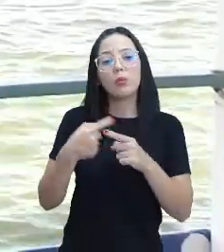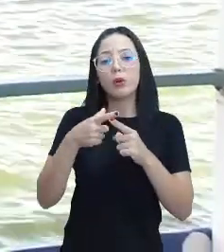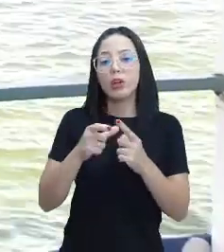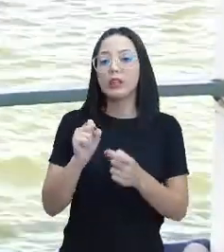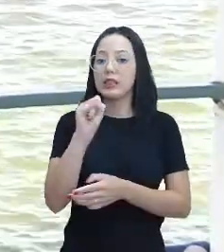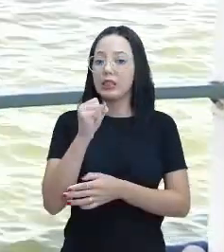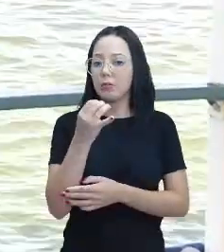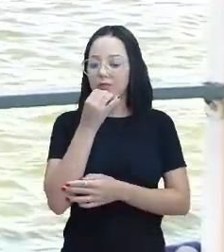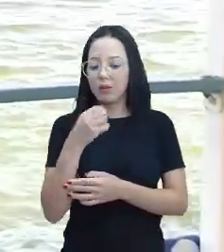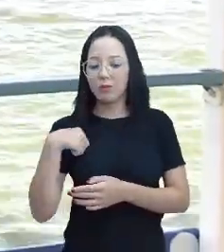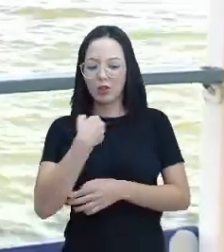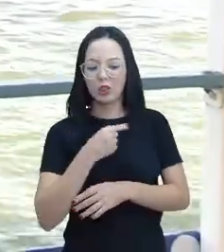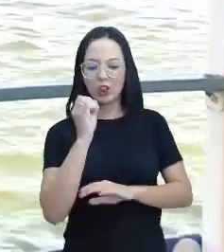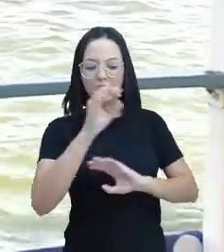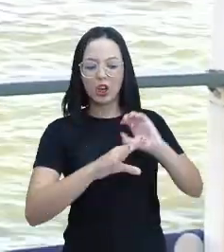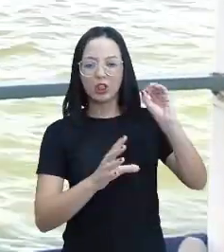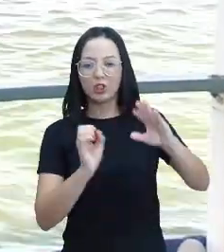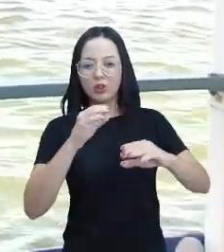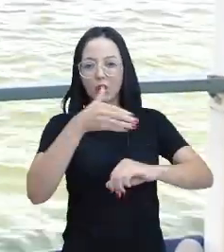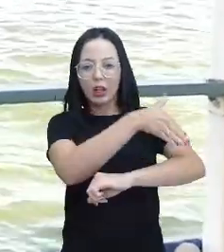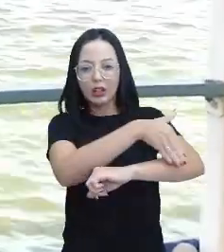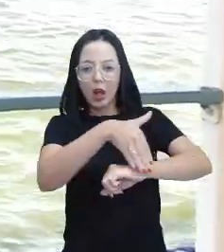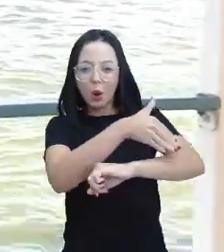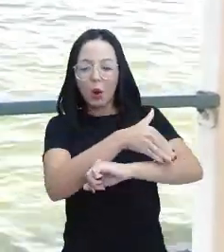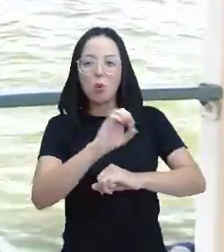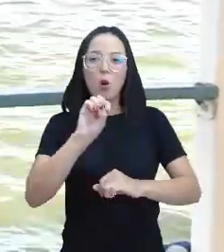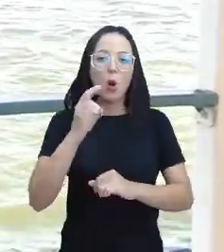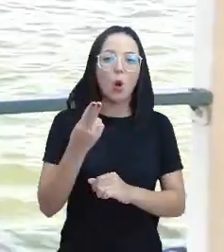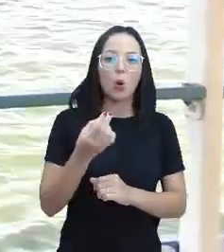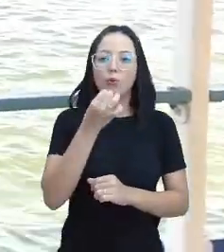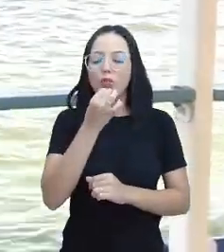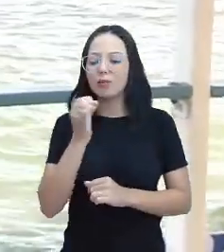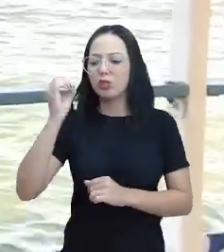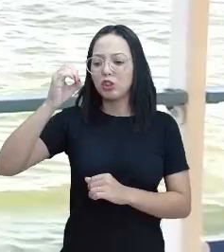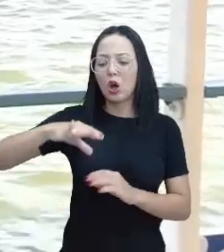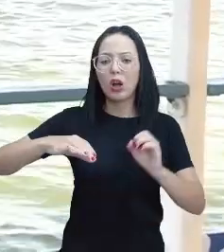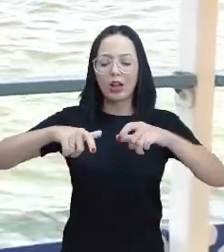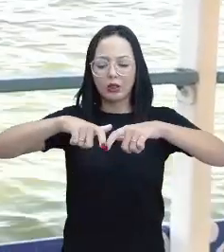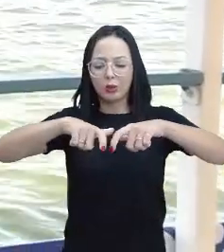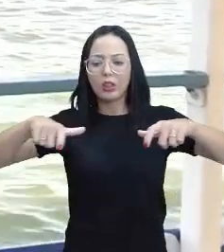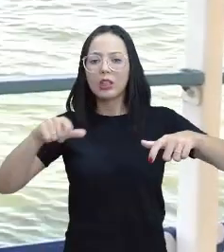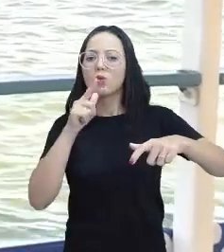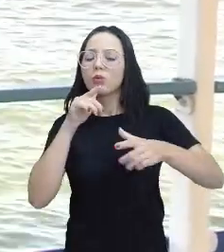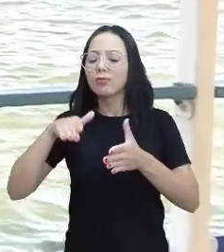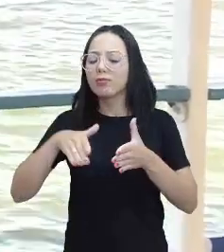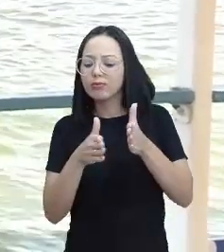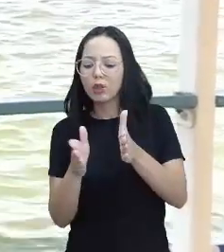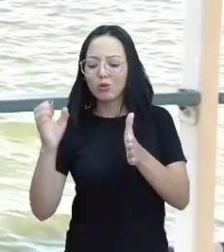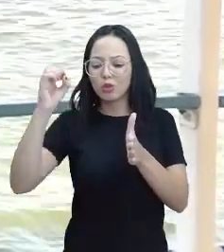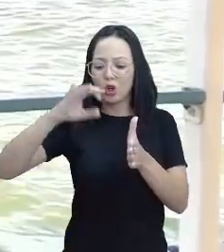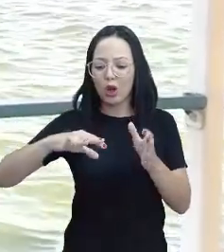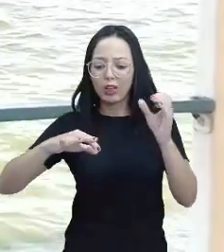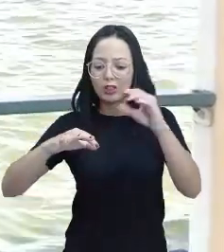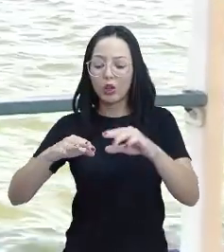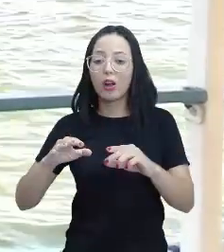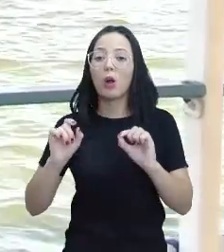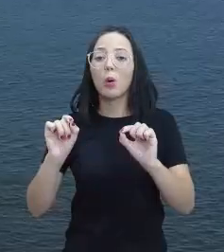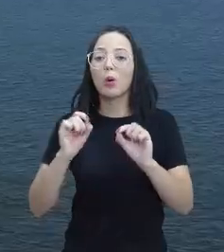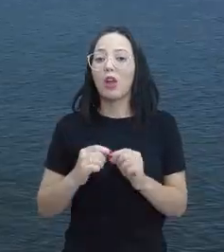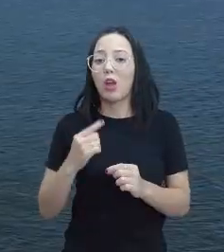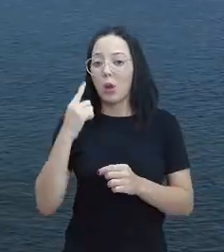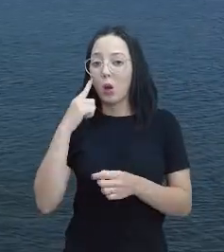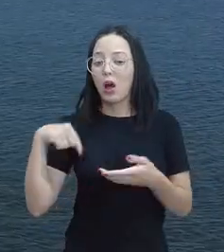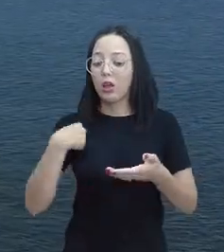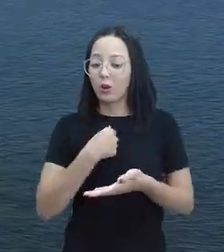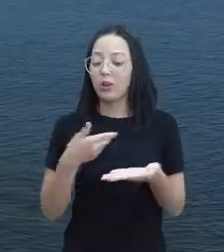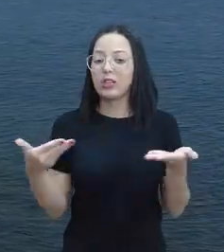né, na rua, joga na rua ou joga nos córregos, joga nos rios, a tendência é de descer. Nós estamos